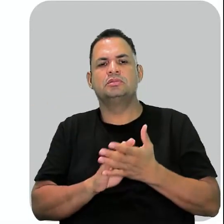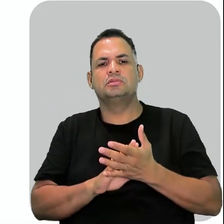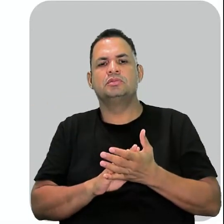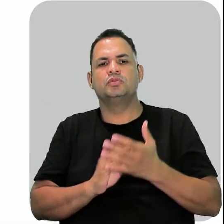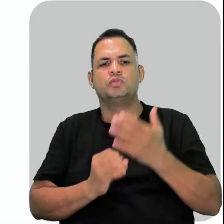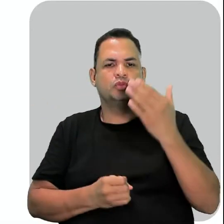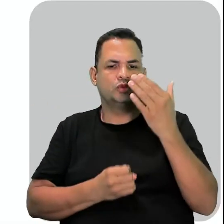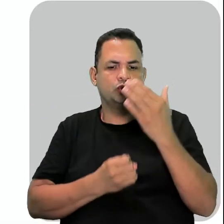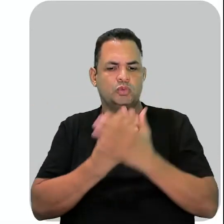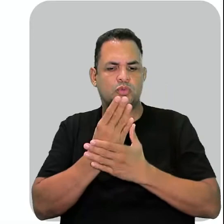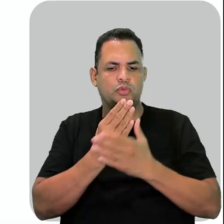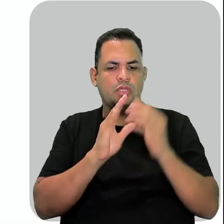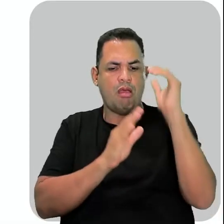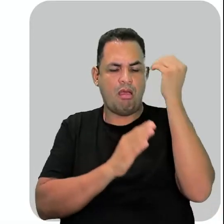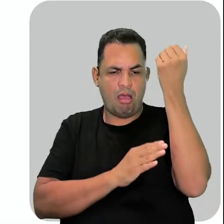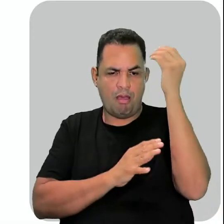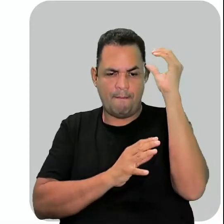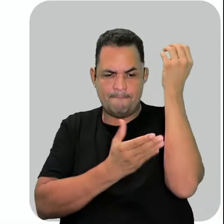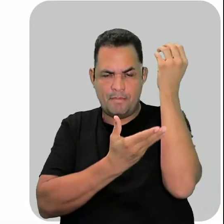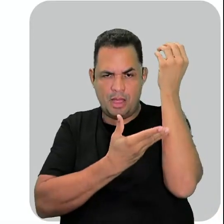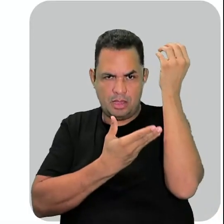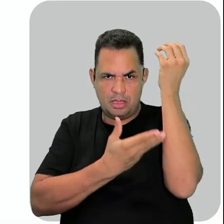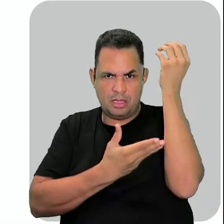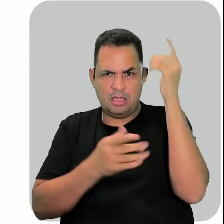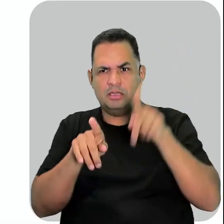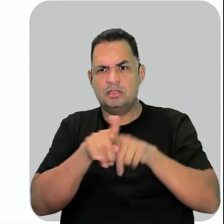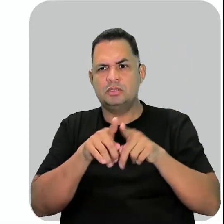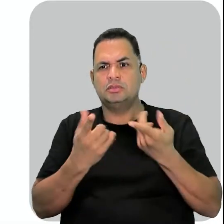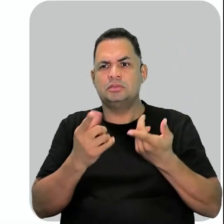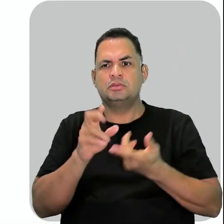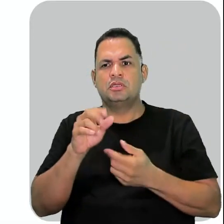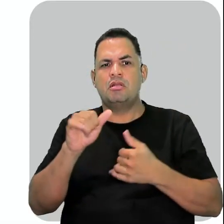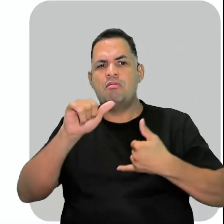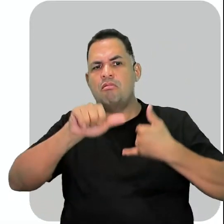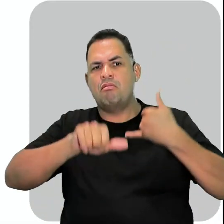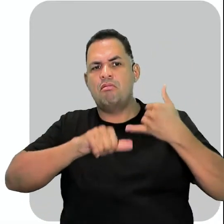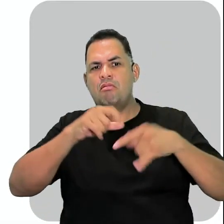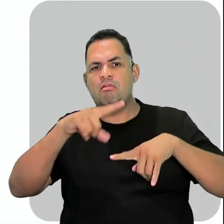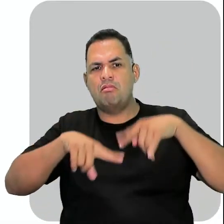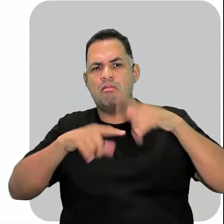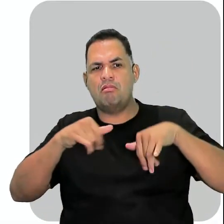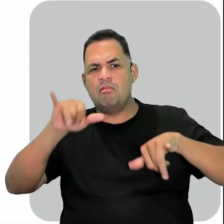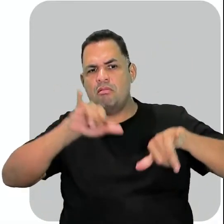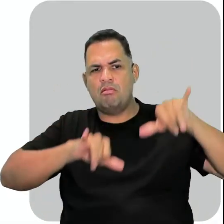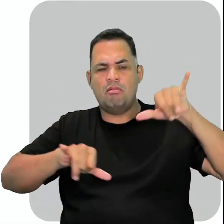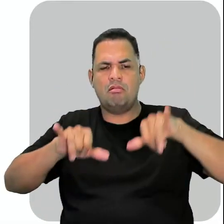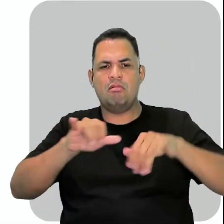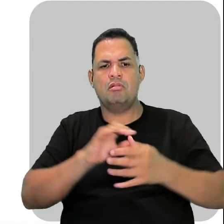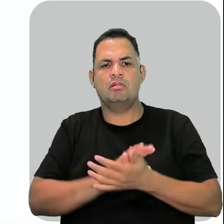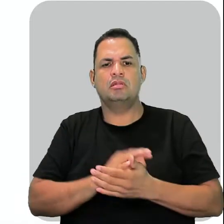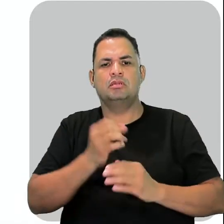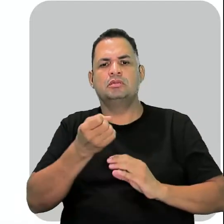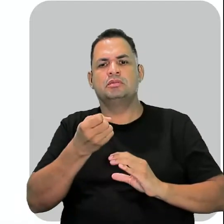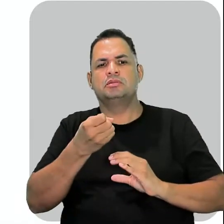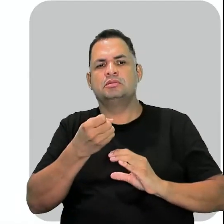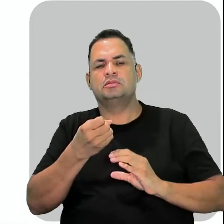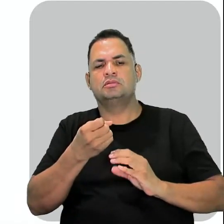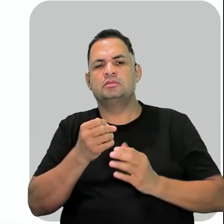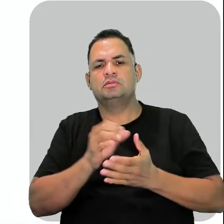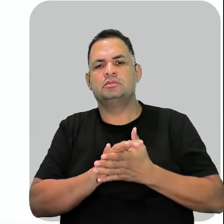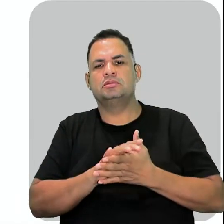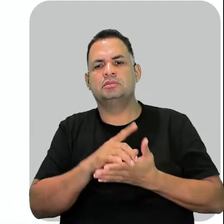ou seja, elas vêm da madeira, reconstituídas através de reações de produtos químicos. Elas têm